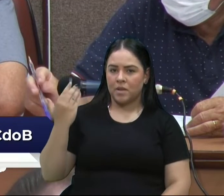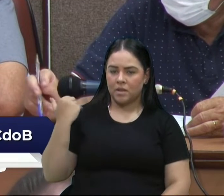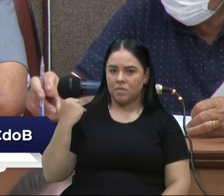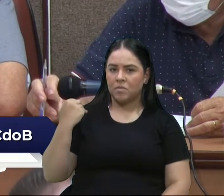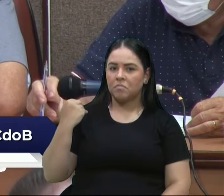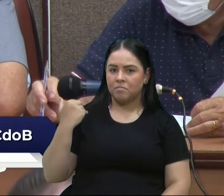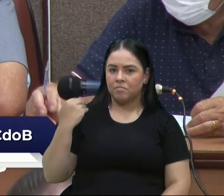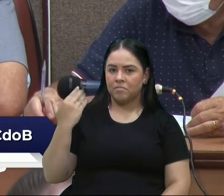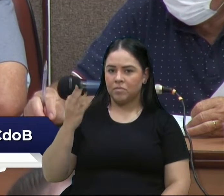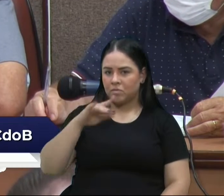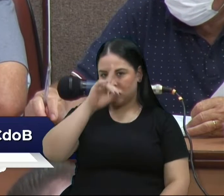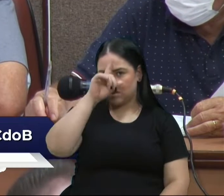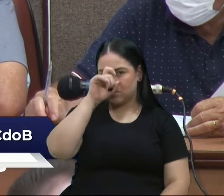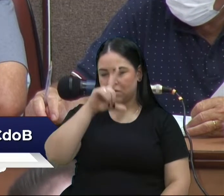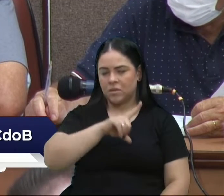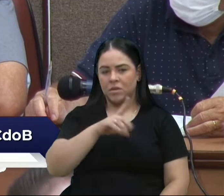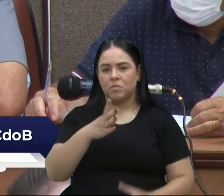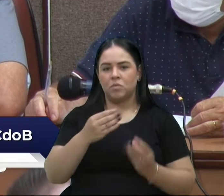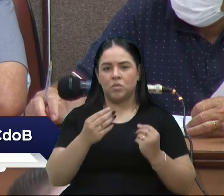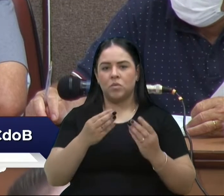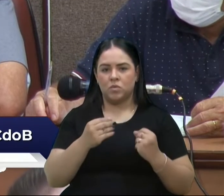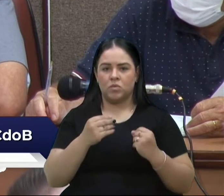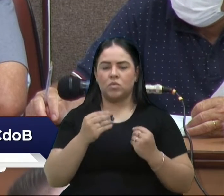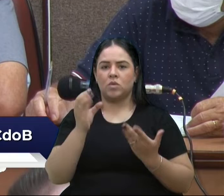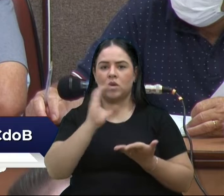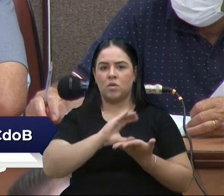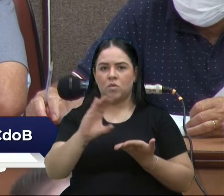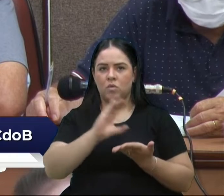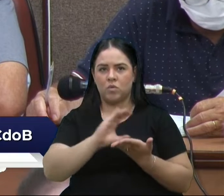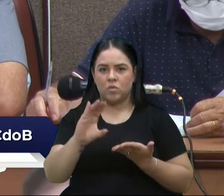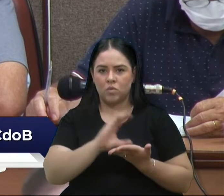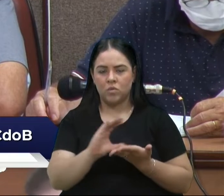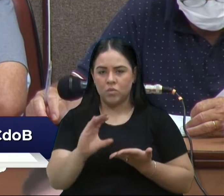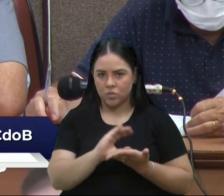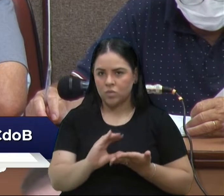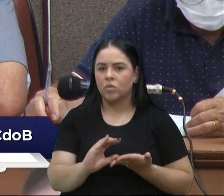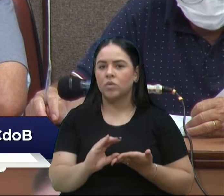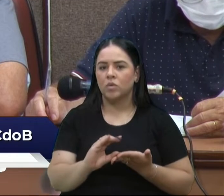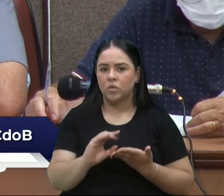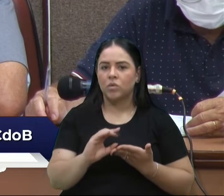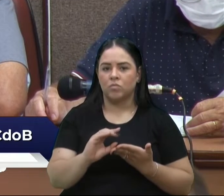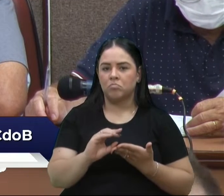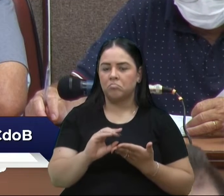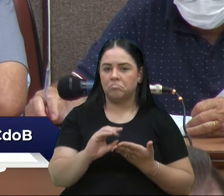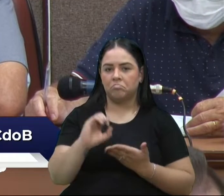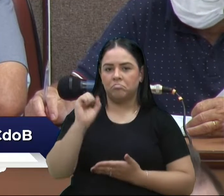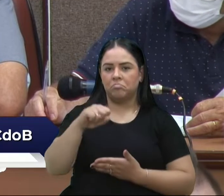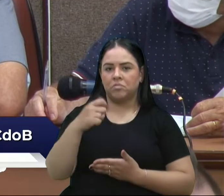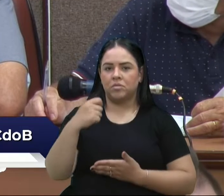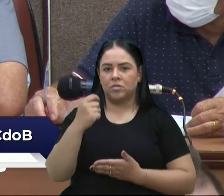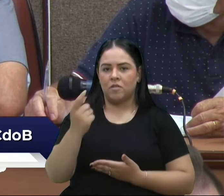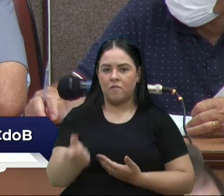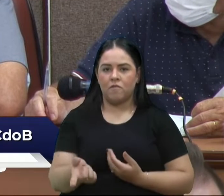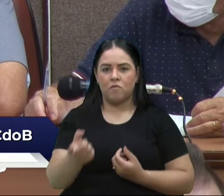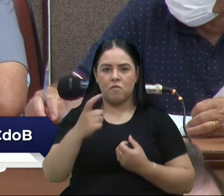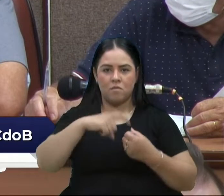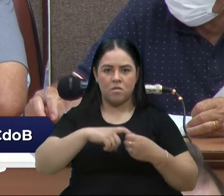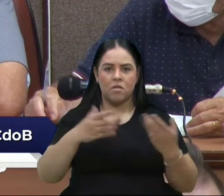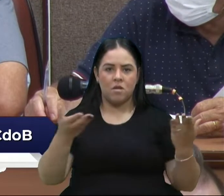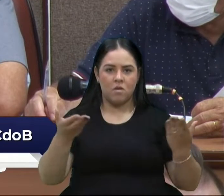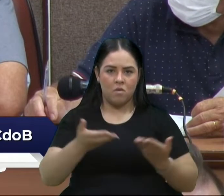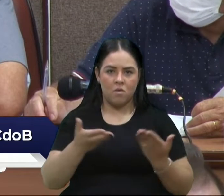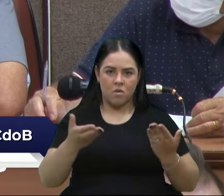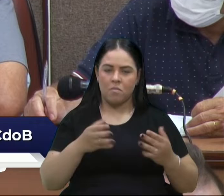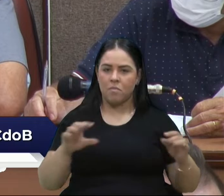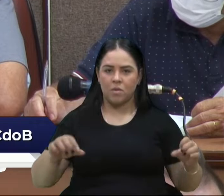hospital recebeu muito recurso público. Esse recurso público tem que ser retomado